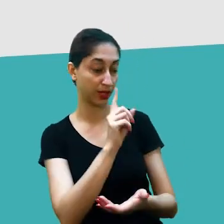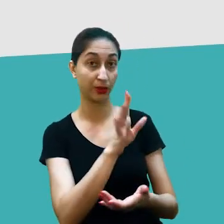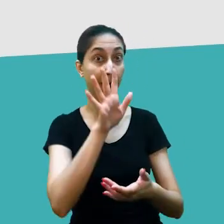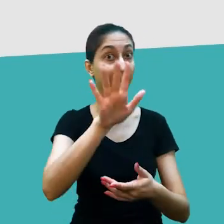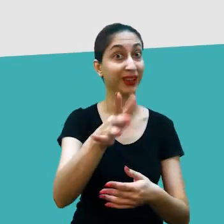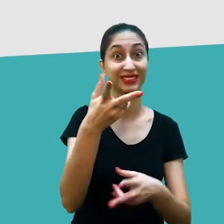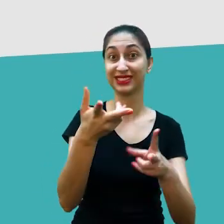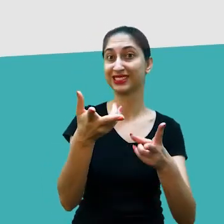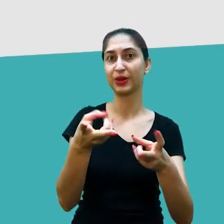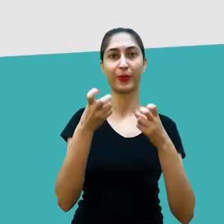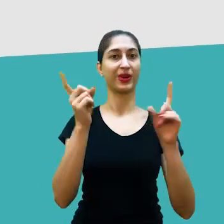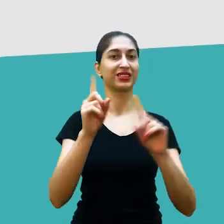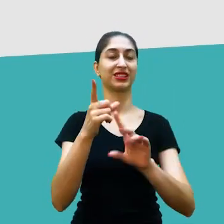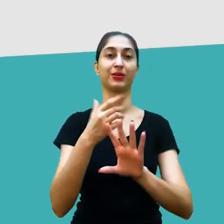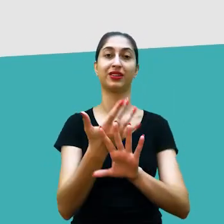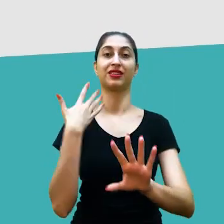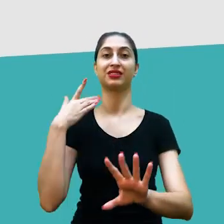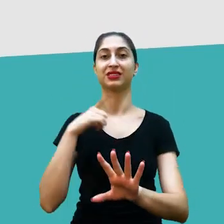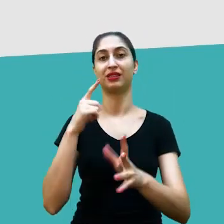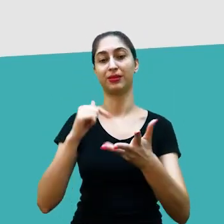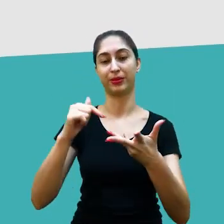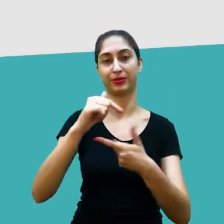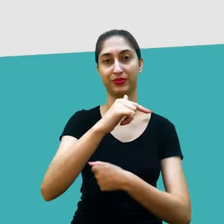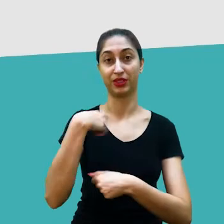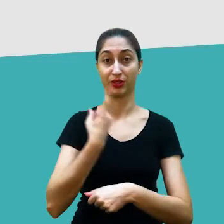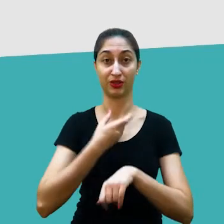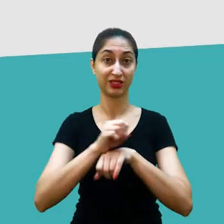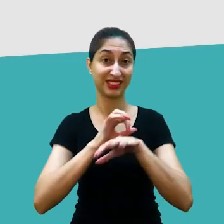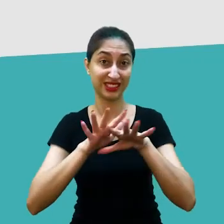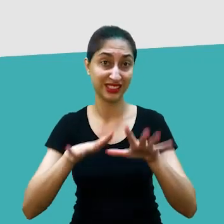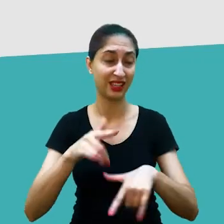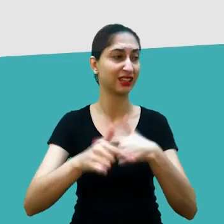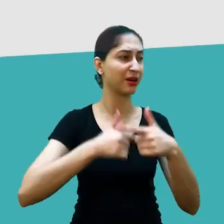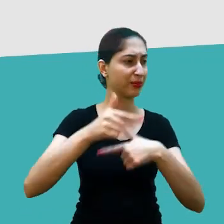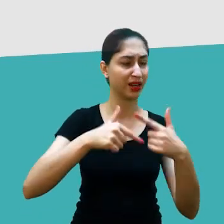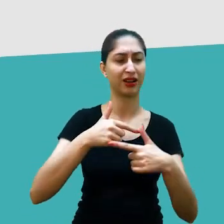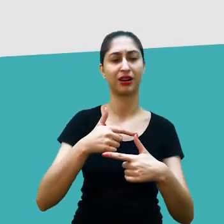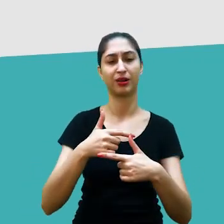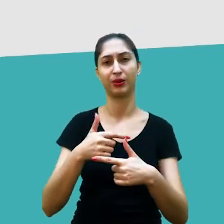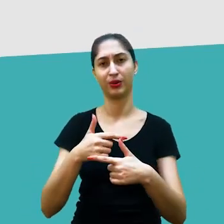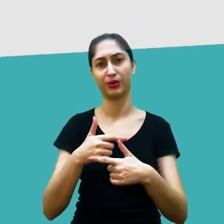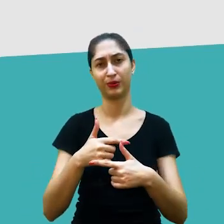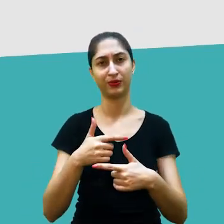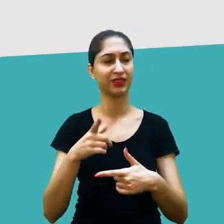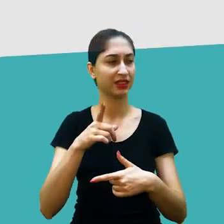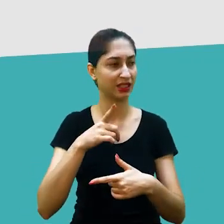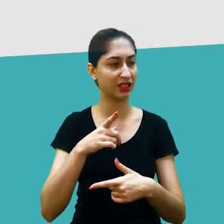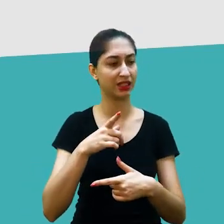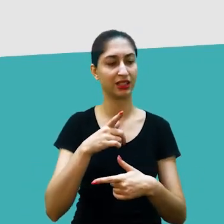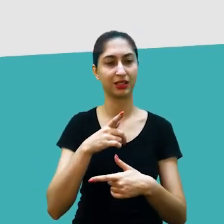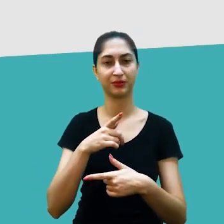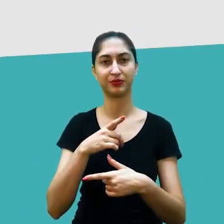que tem por trás dessa indústria e tudo que nós, designers, fazemos para essa indústria. Então é muito importante entender e